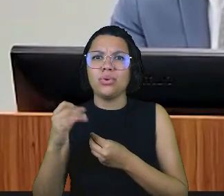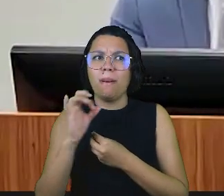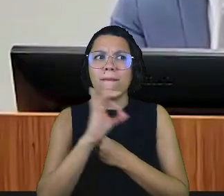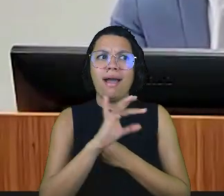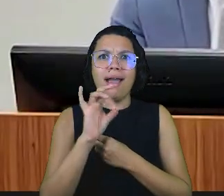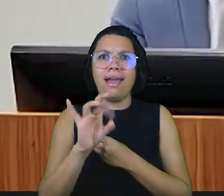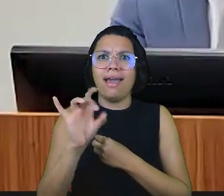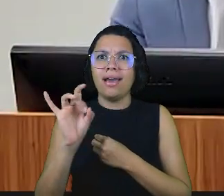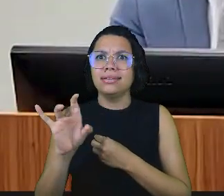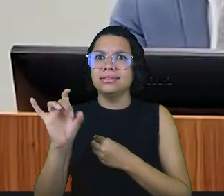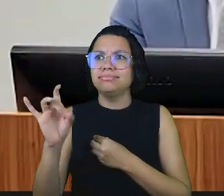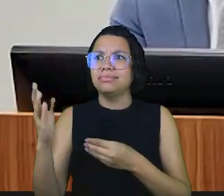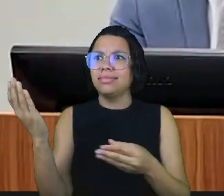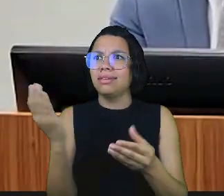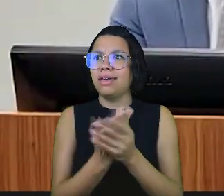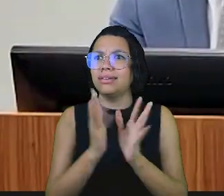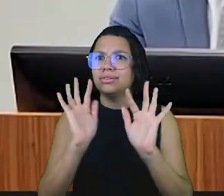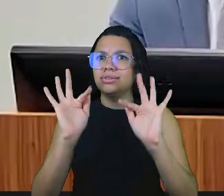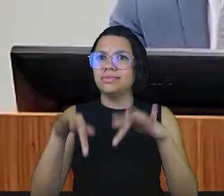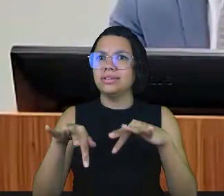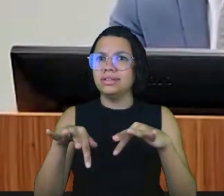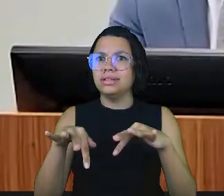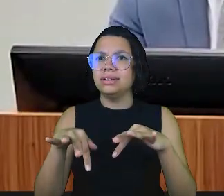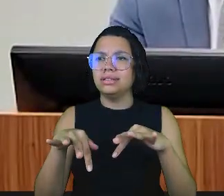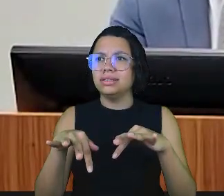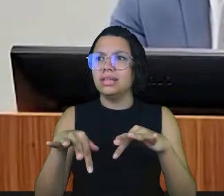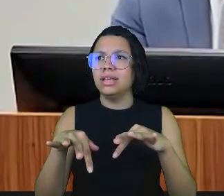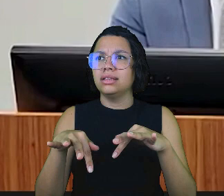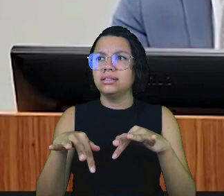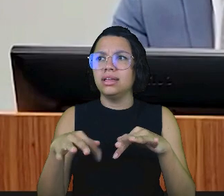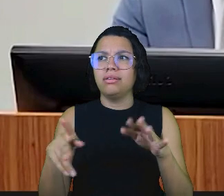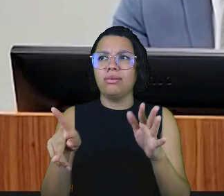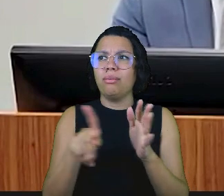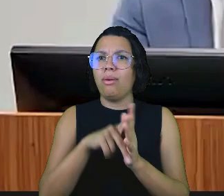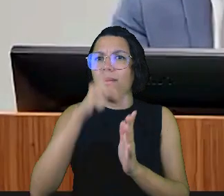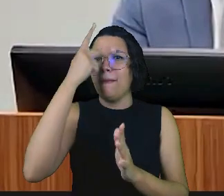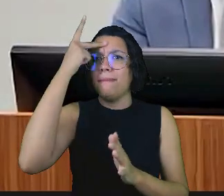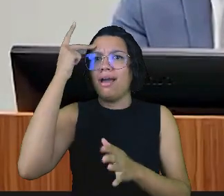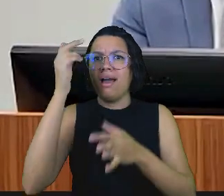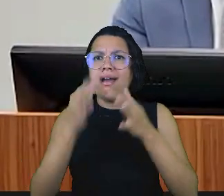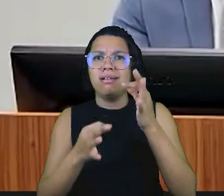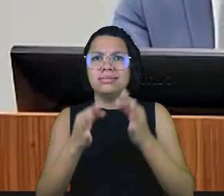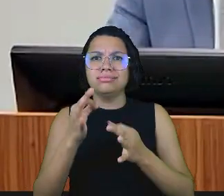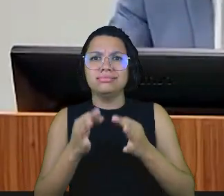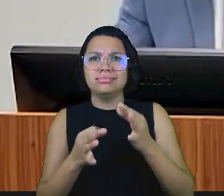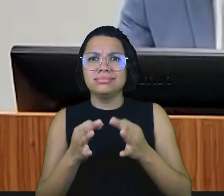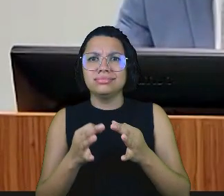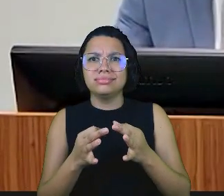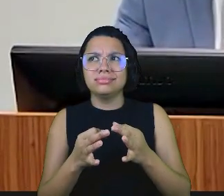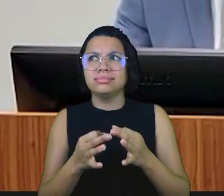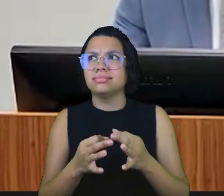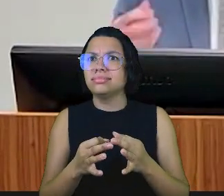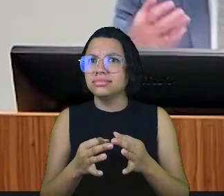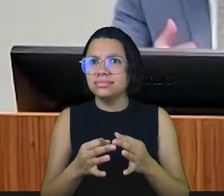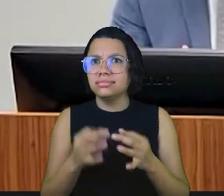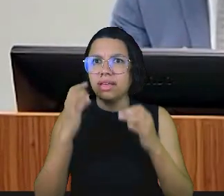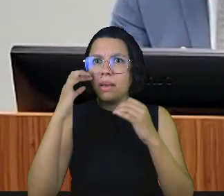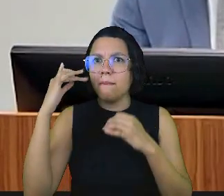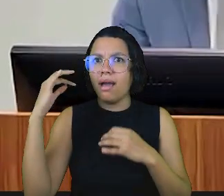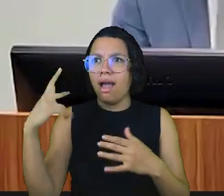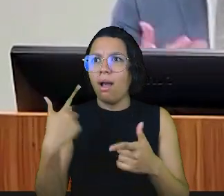encerramento inidôneo de pessoa jurídica. Imaginem o caos em que nós vamos chegar. Se, de fato,